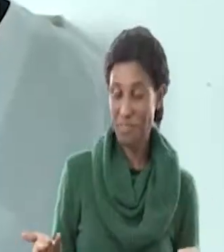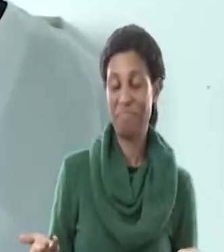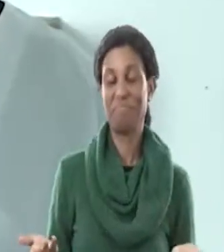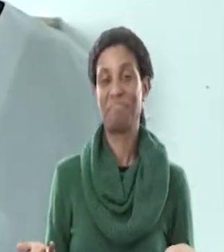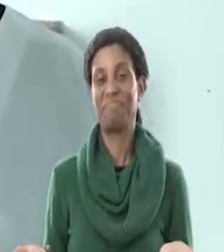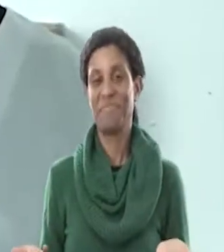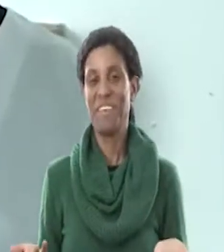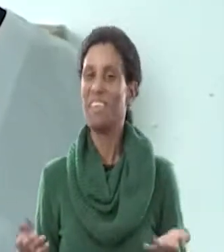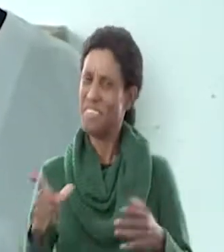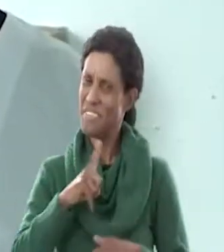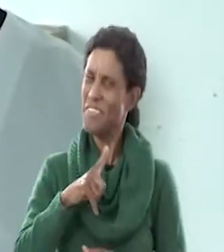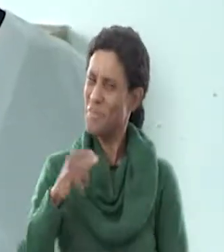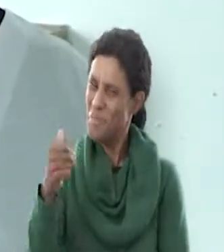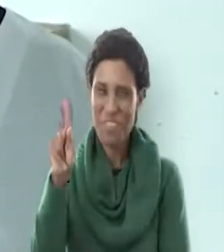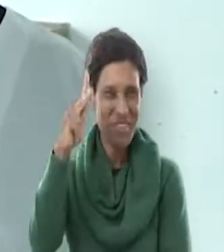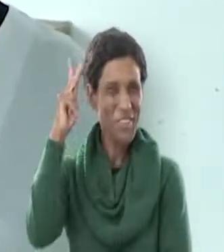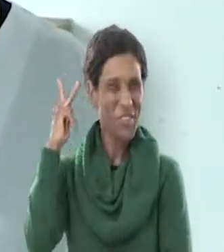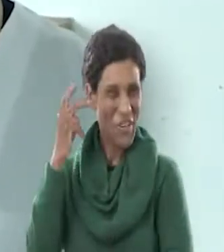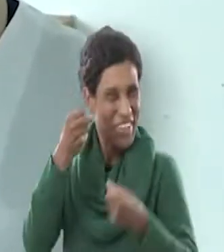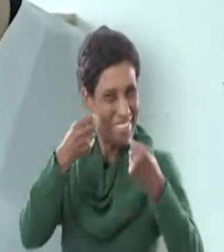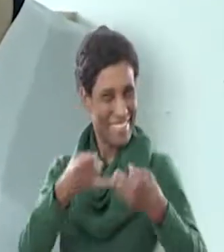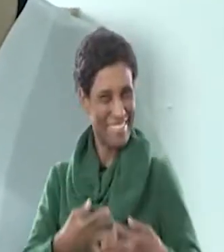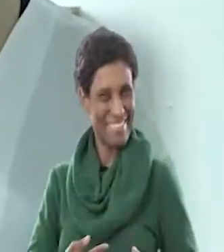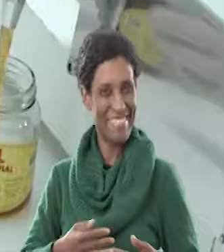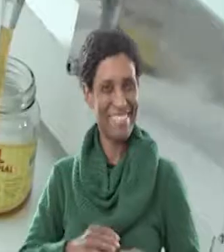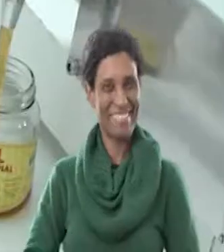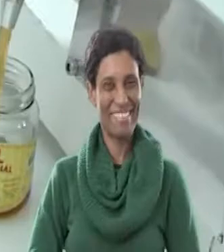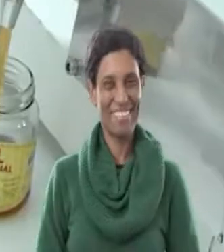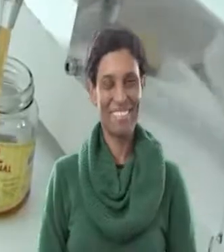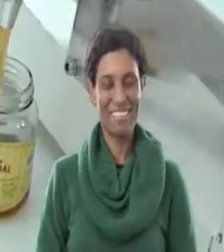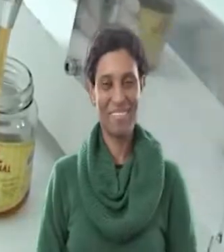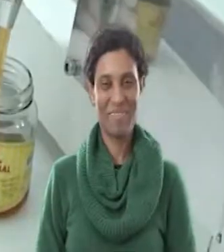Então, estamos aí com essa história, vamos dizer assim, para contar, né?